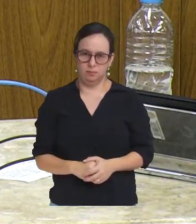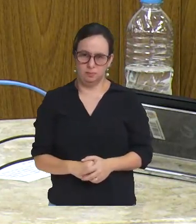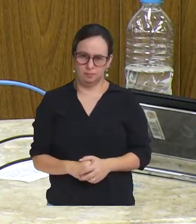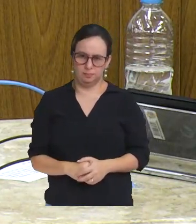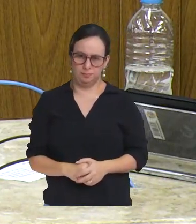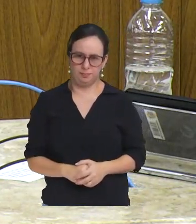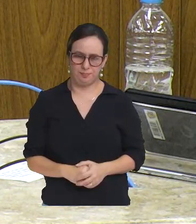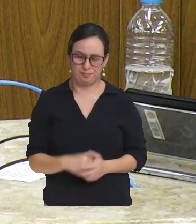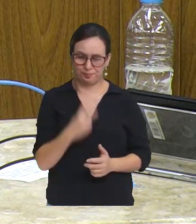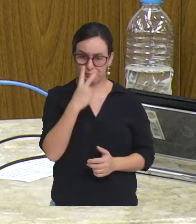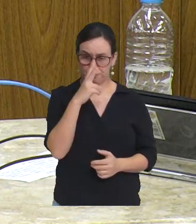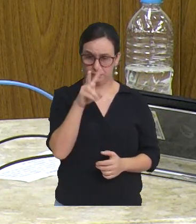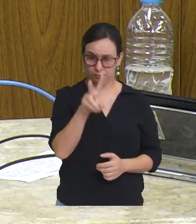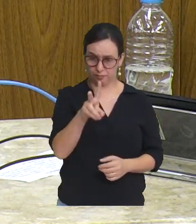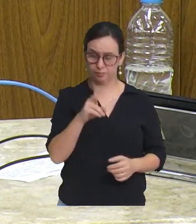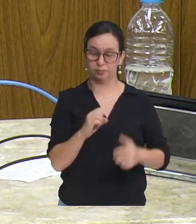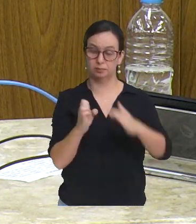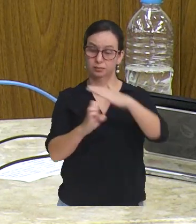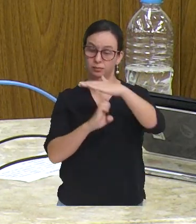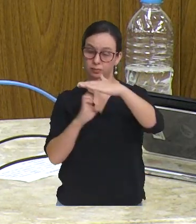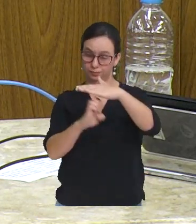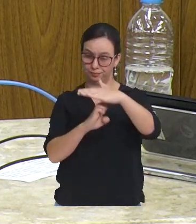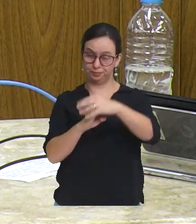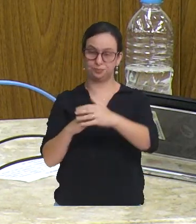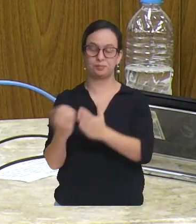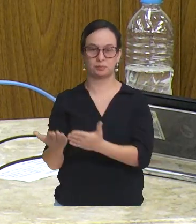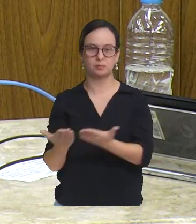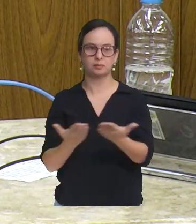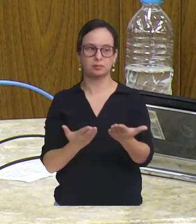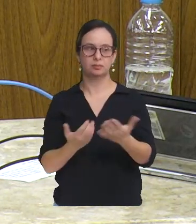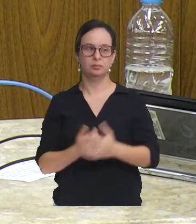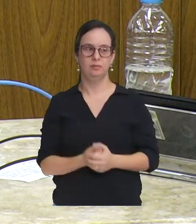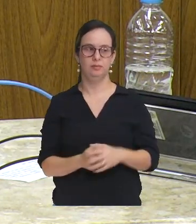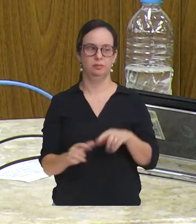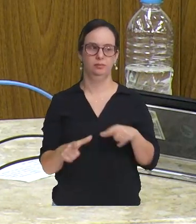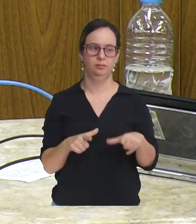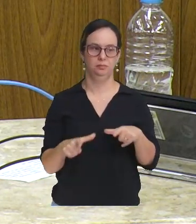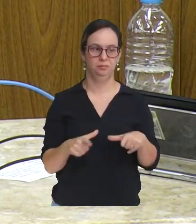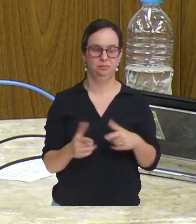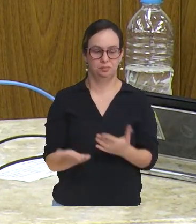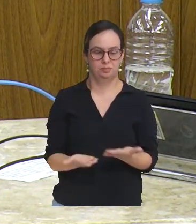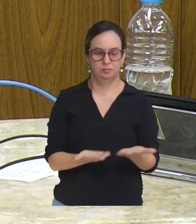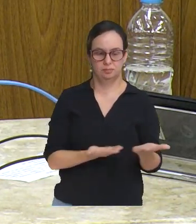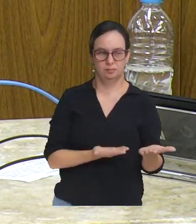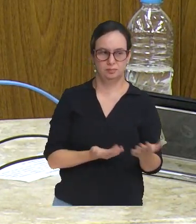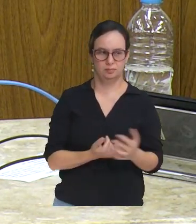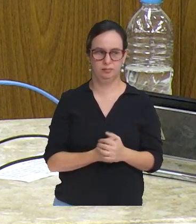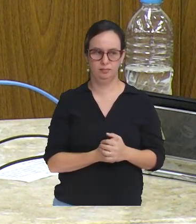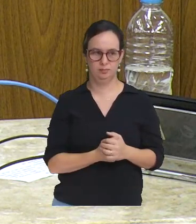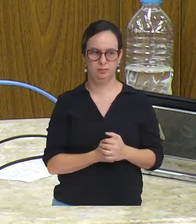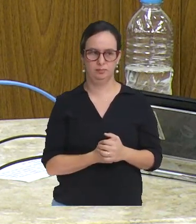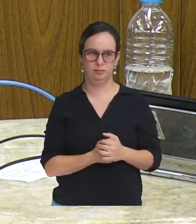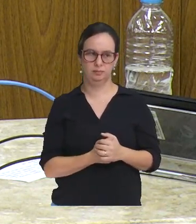né, oferecendo esse tipo de serviço. E eu acredito aí que